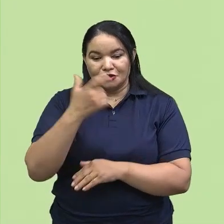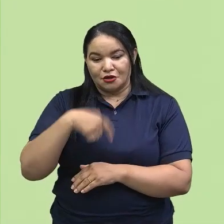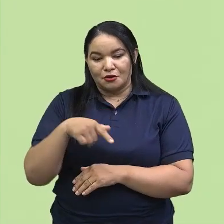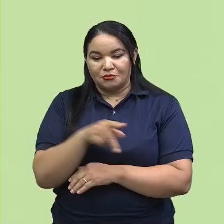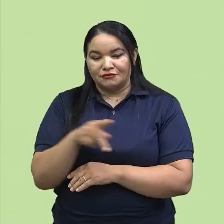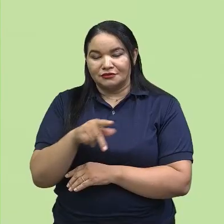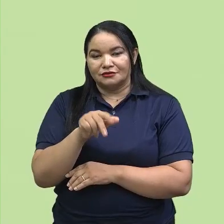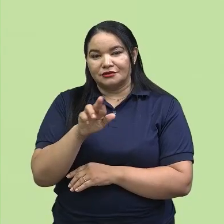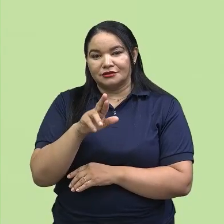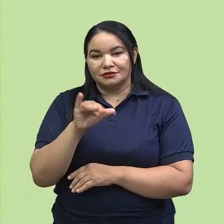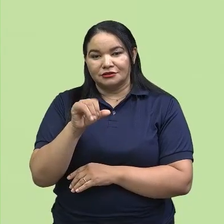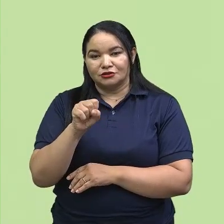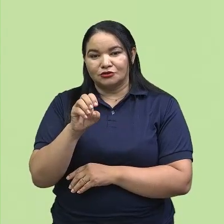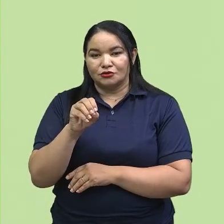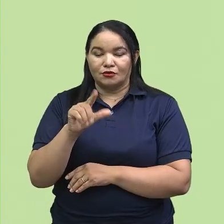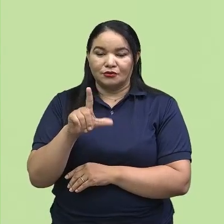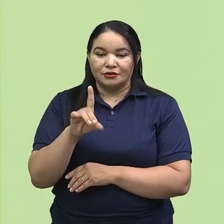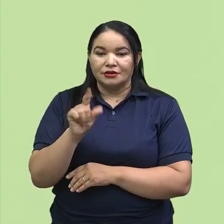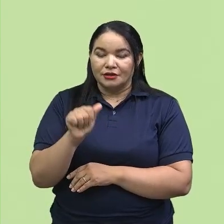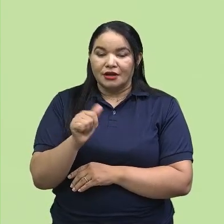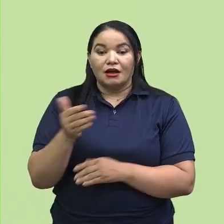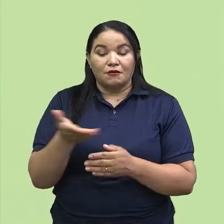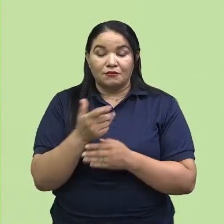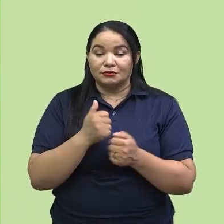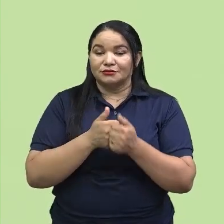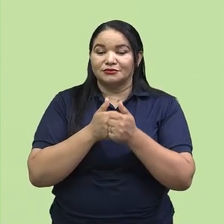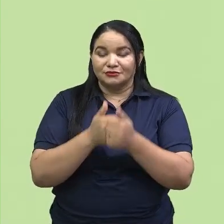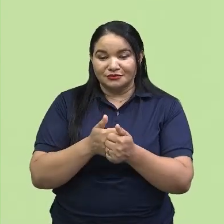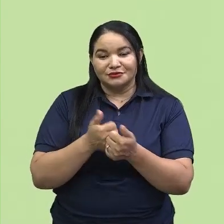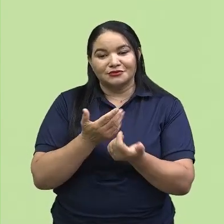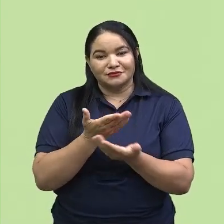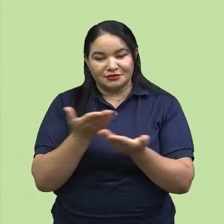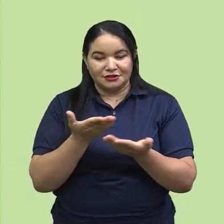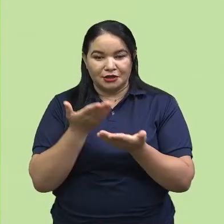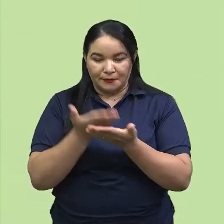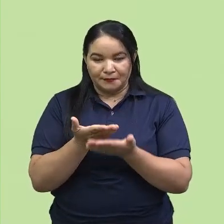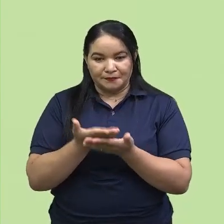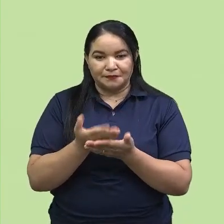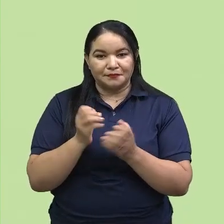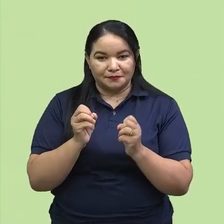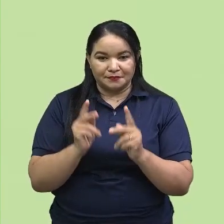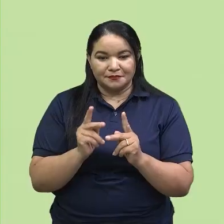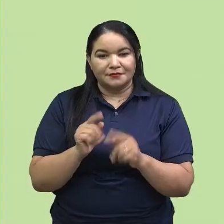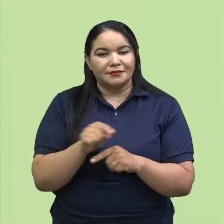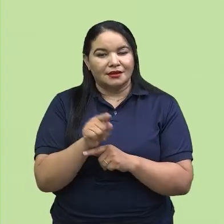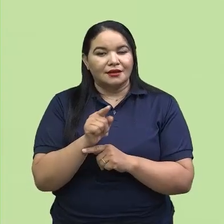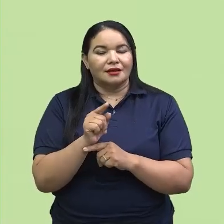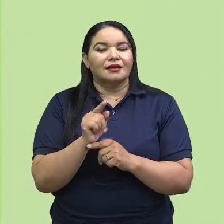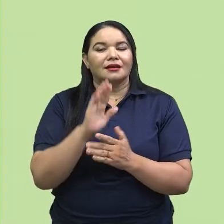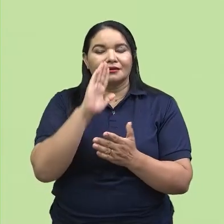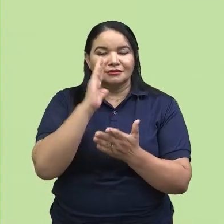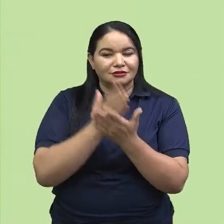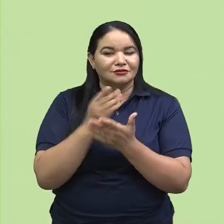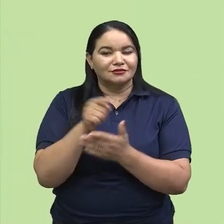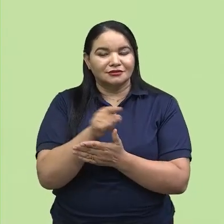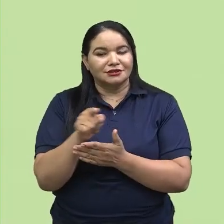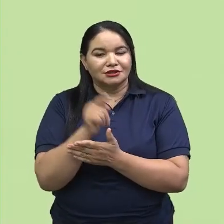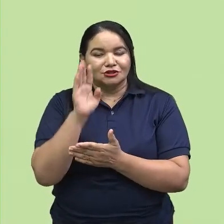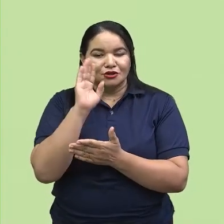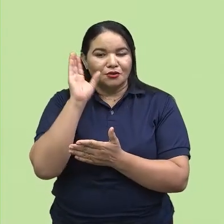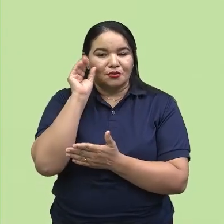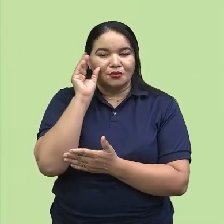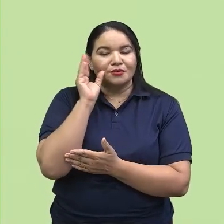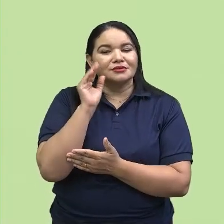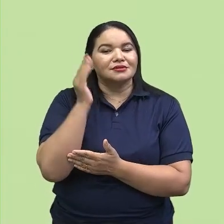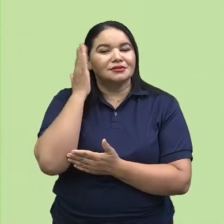sou a professora Risolda Farias e estarei com vocês nesta aula. E eu acredito que você esteja curioso para